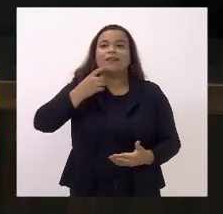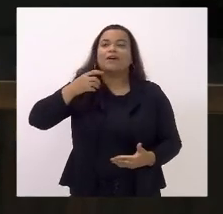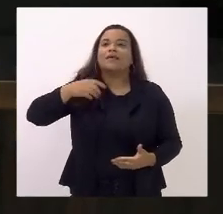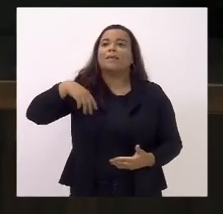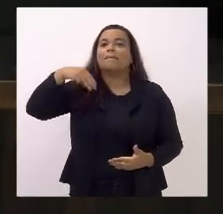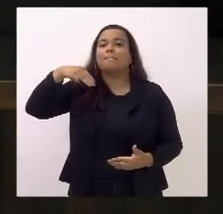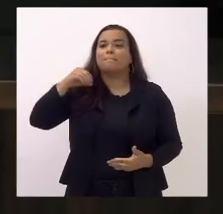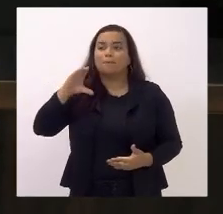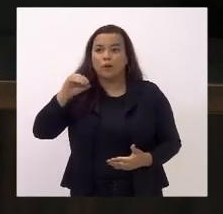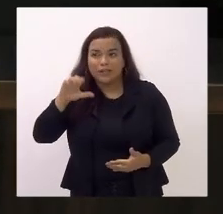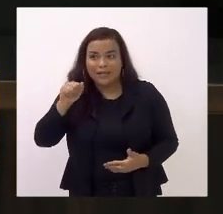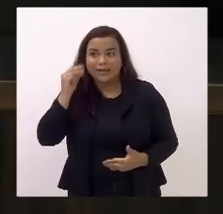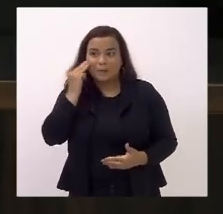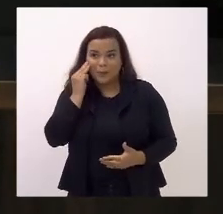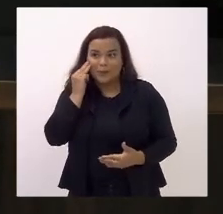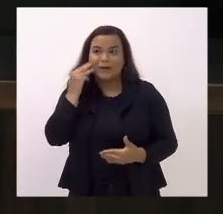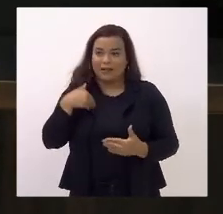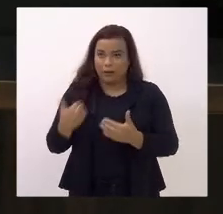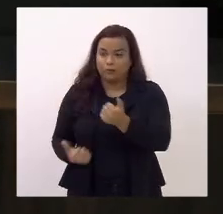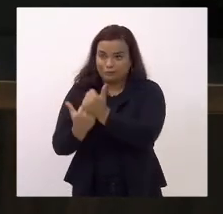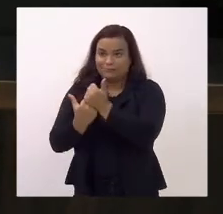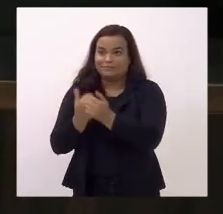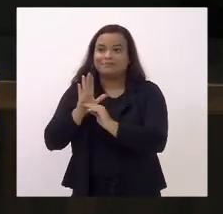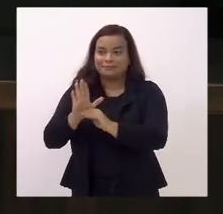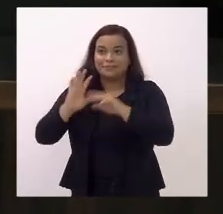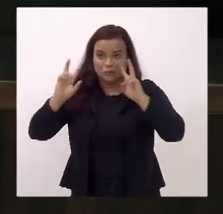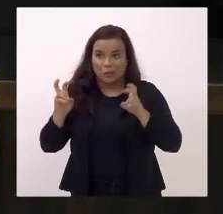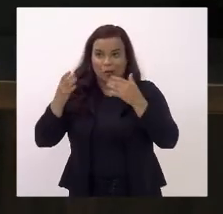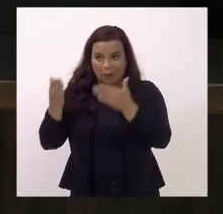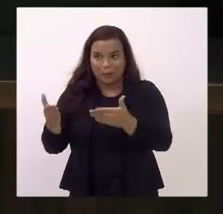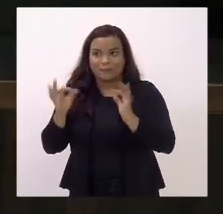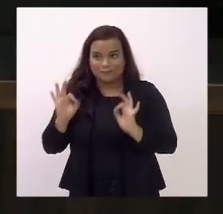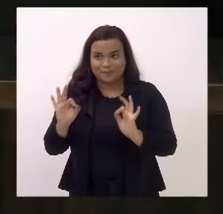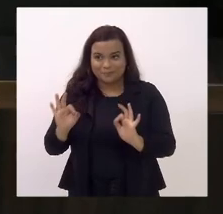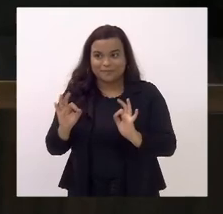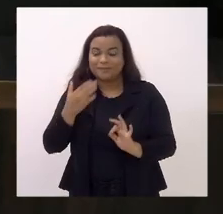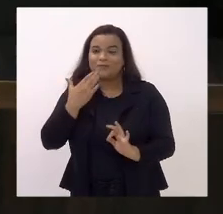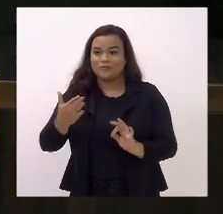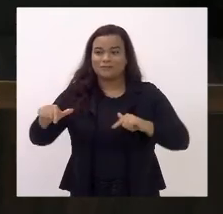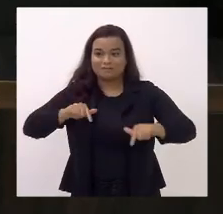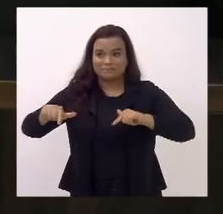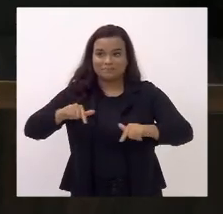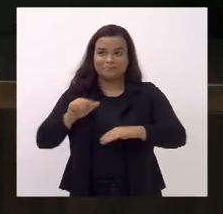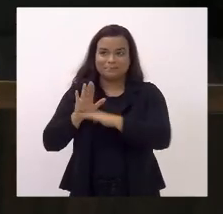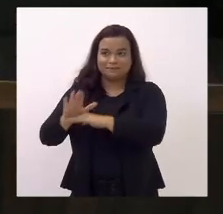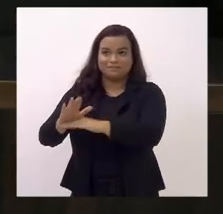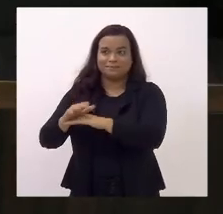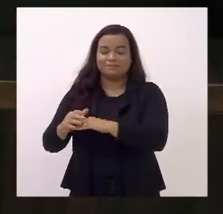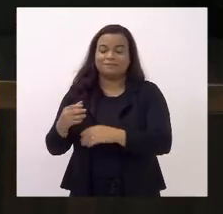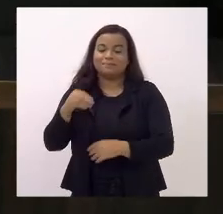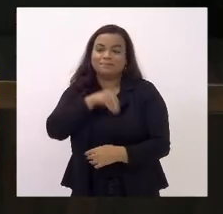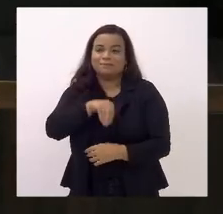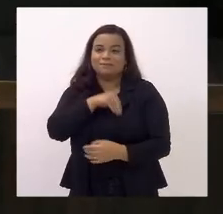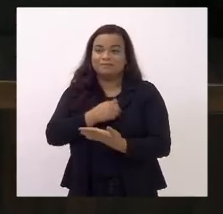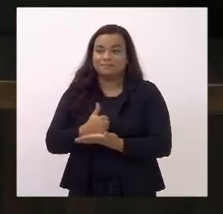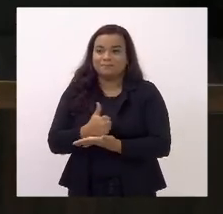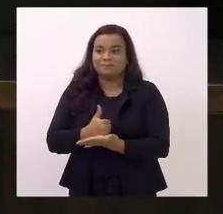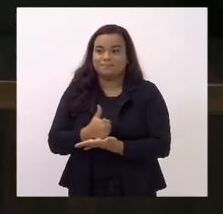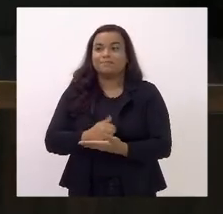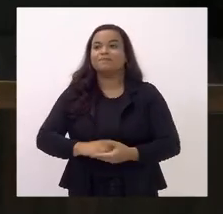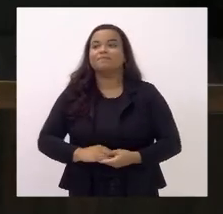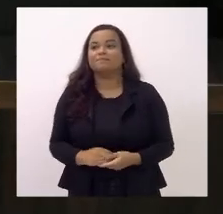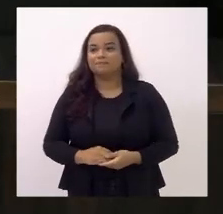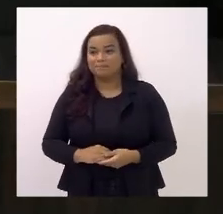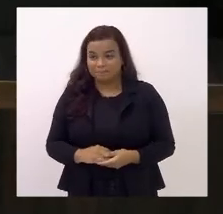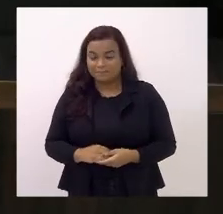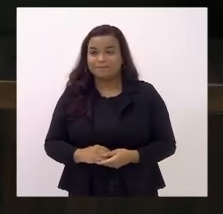Francisco. Contem com meu apoio com relação a esse pedido do piso, para que a gente